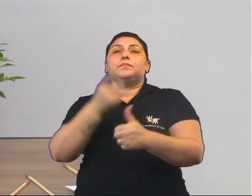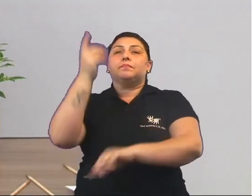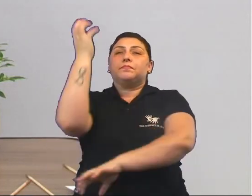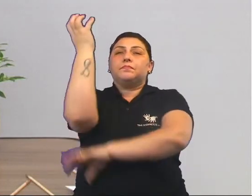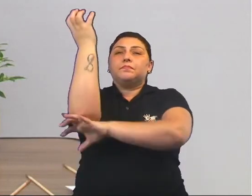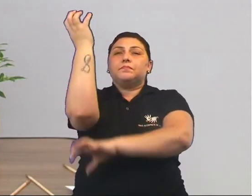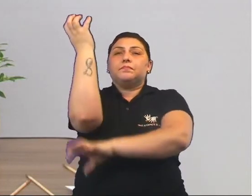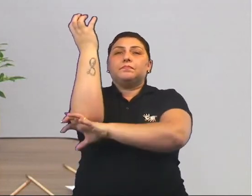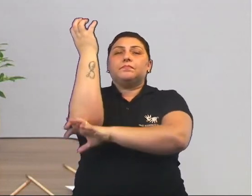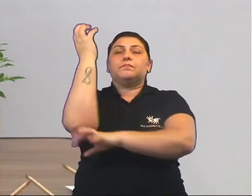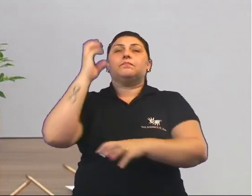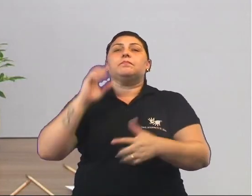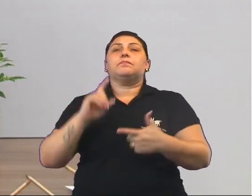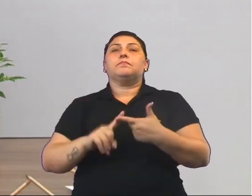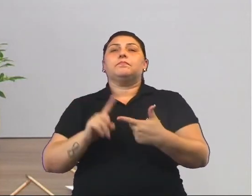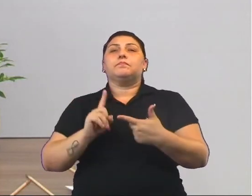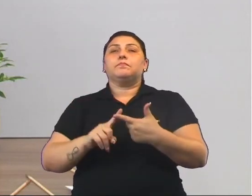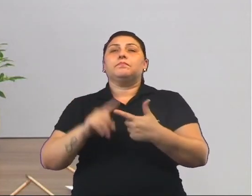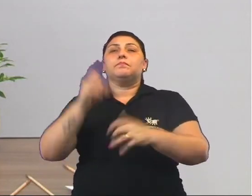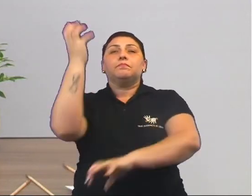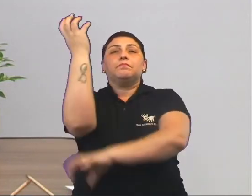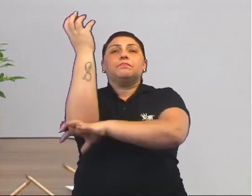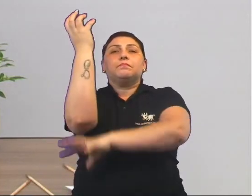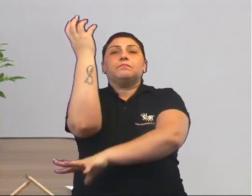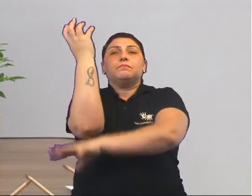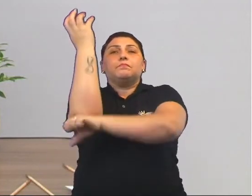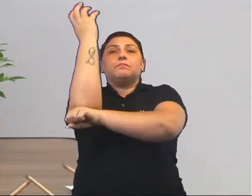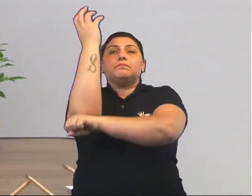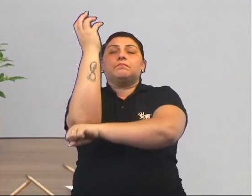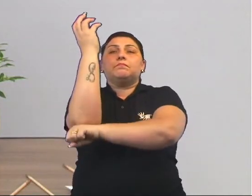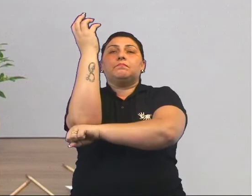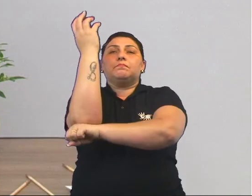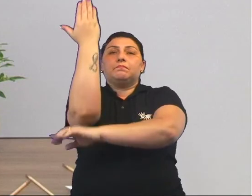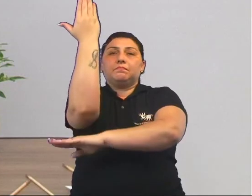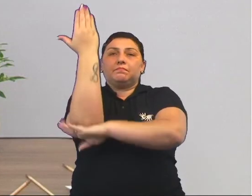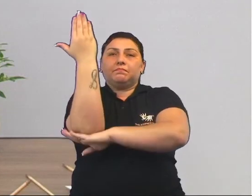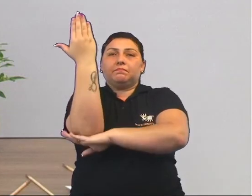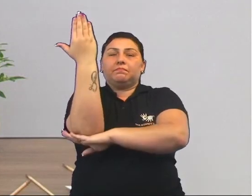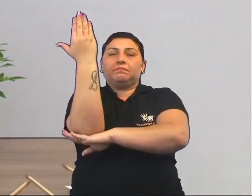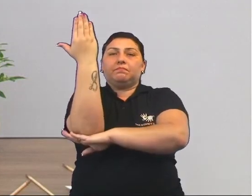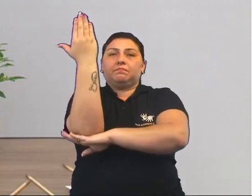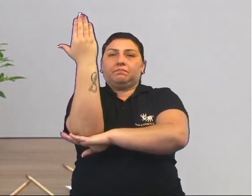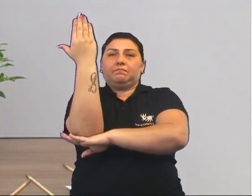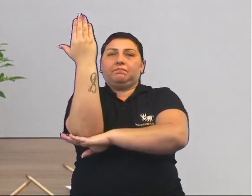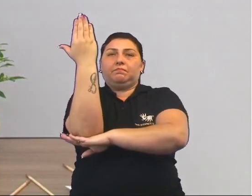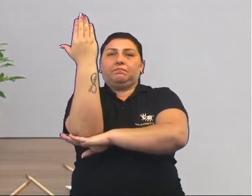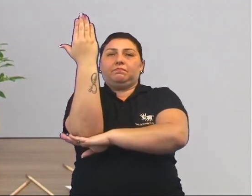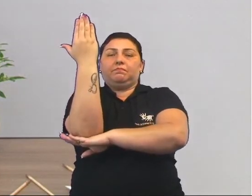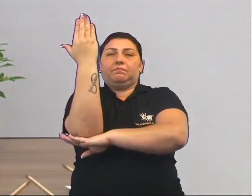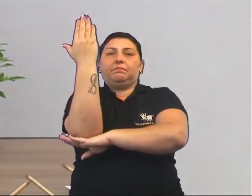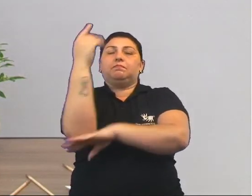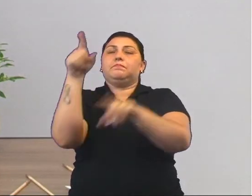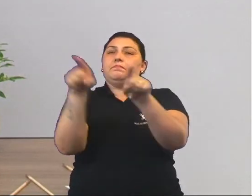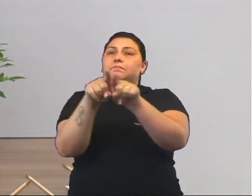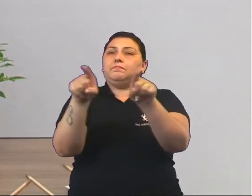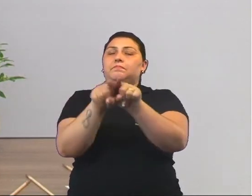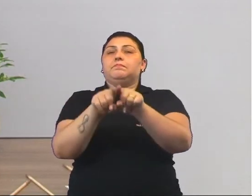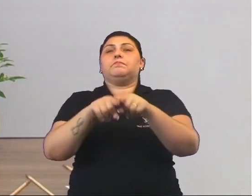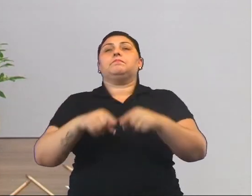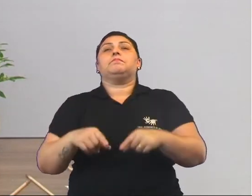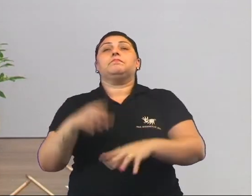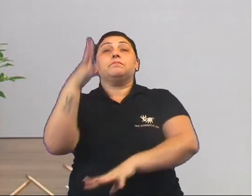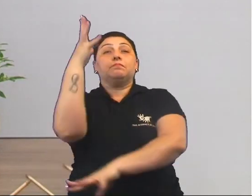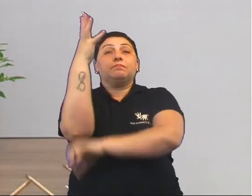tem a raiz, que ela serve para quê? Para fixar a planta ao solo. Ela também serve